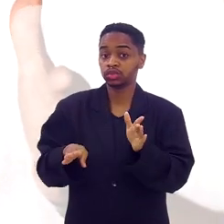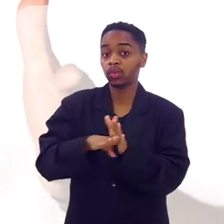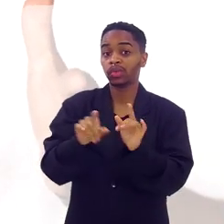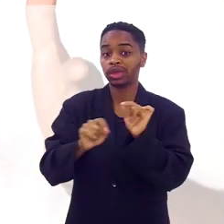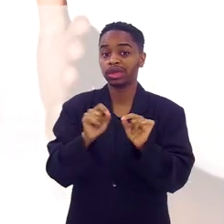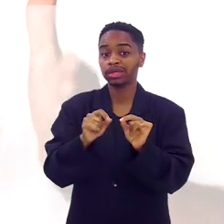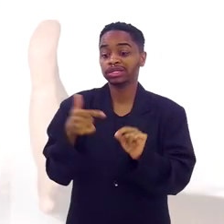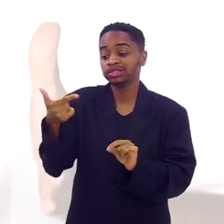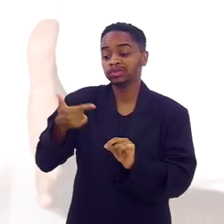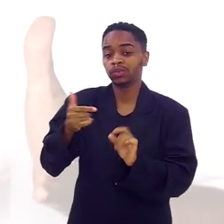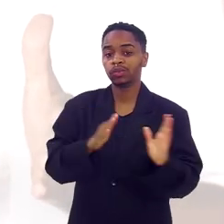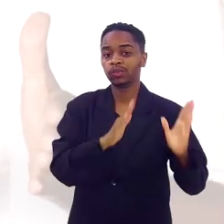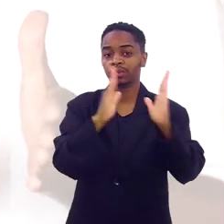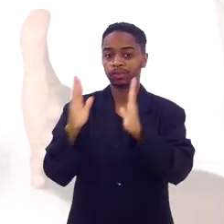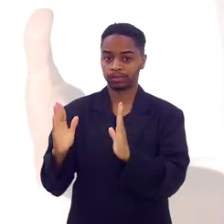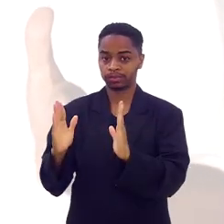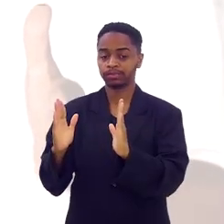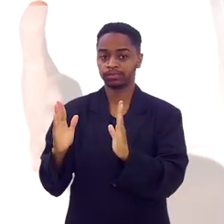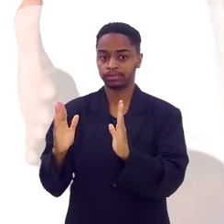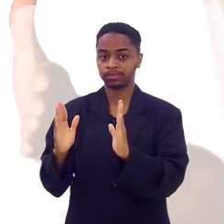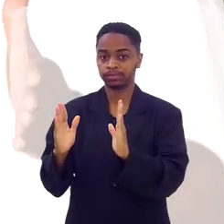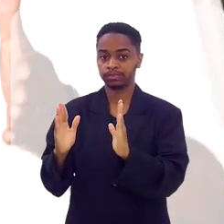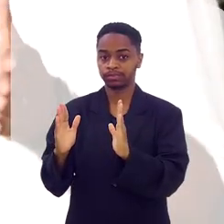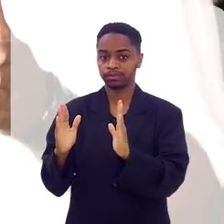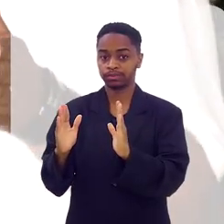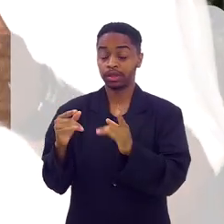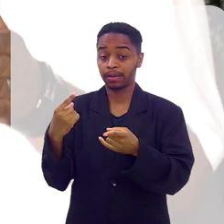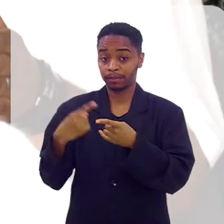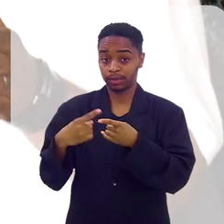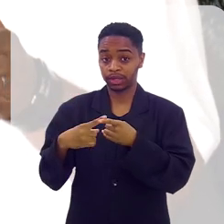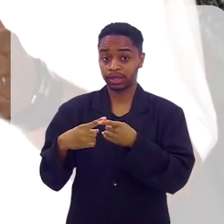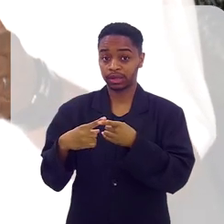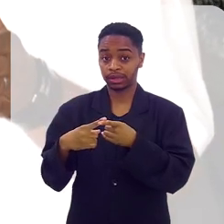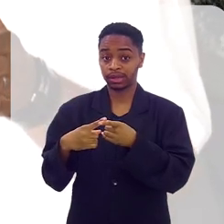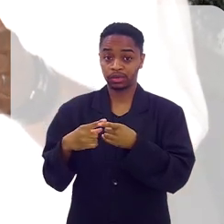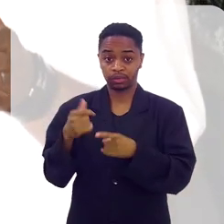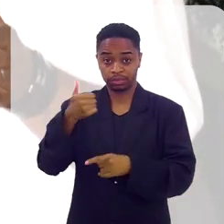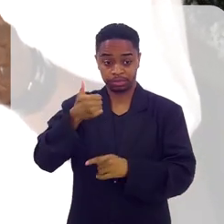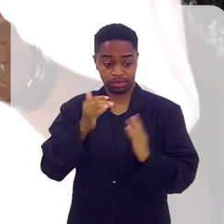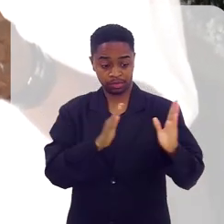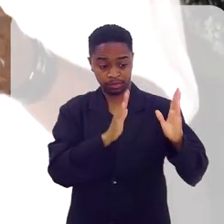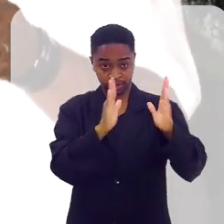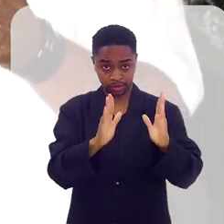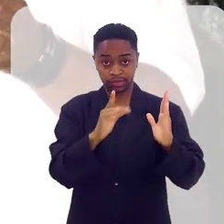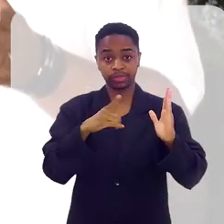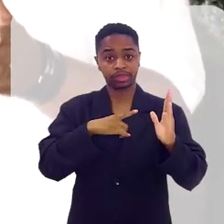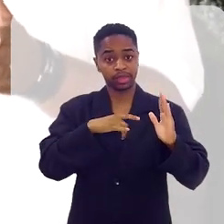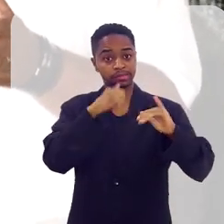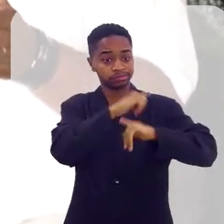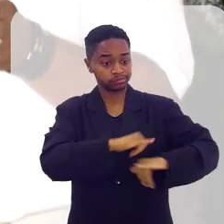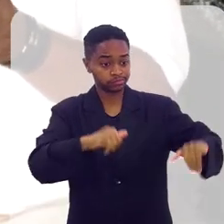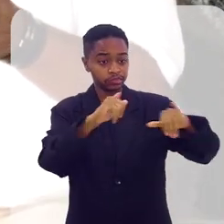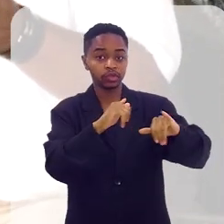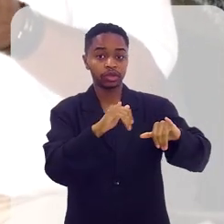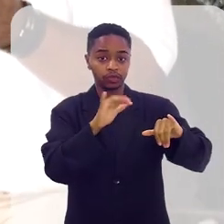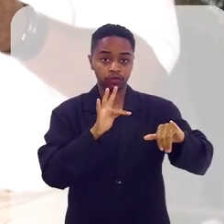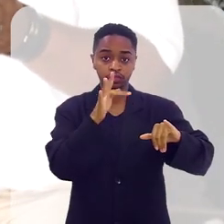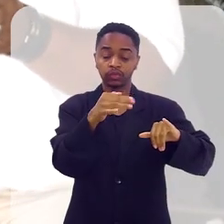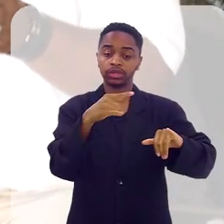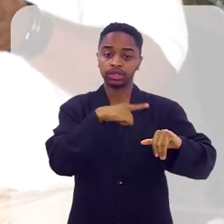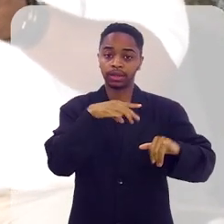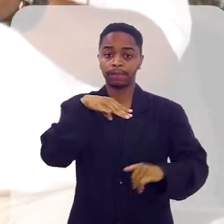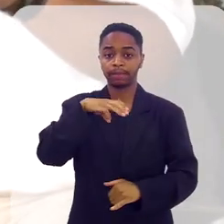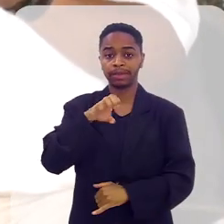segunda instância. O Messias que estava por vir, que a palavra o